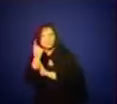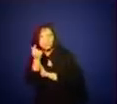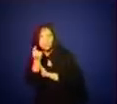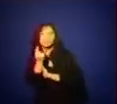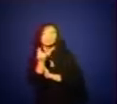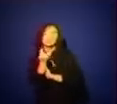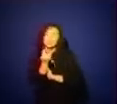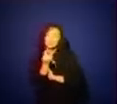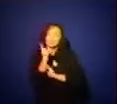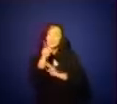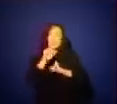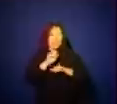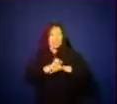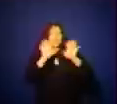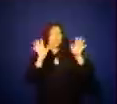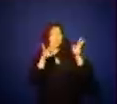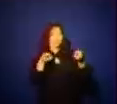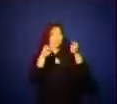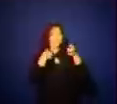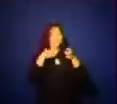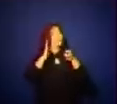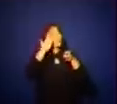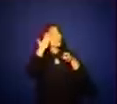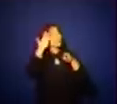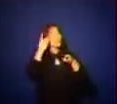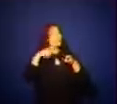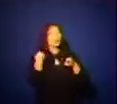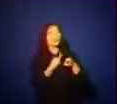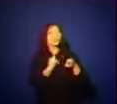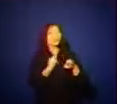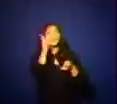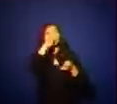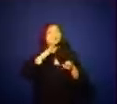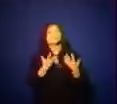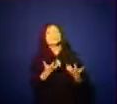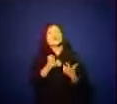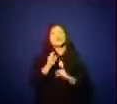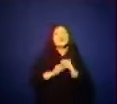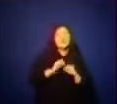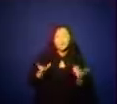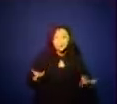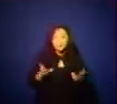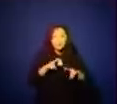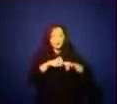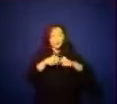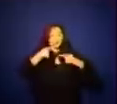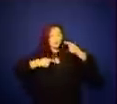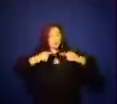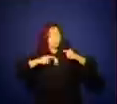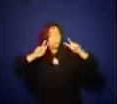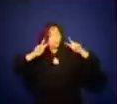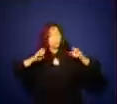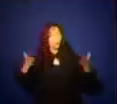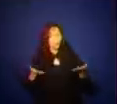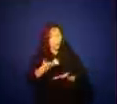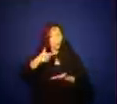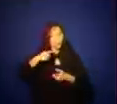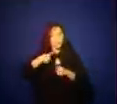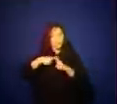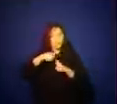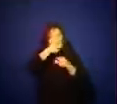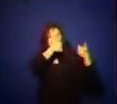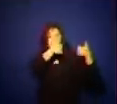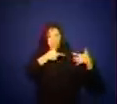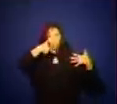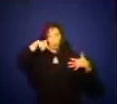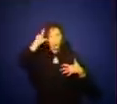efeitos são bem Claros do que nós queremos ser e tem muita discussão é você falou muito sobre isso ontem mas só para